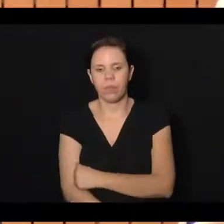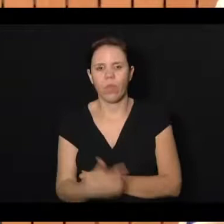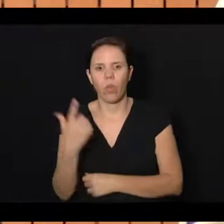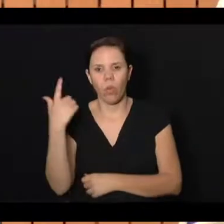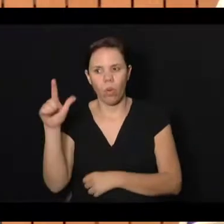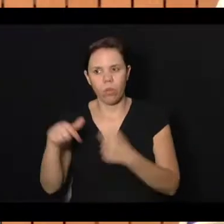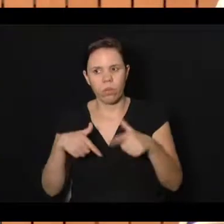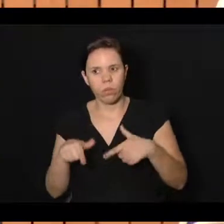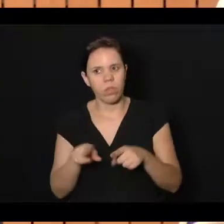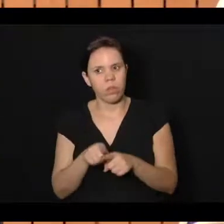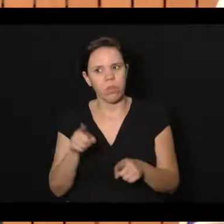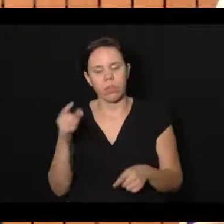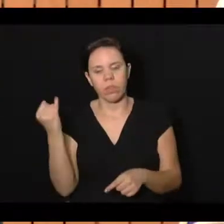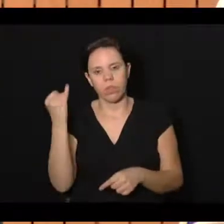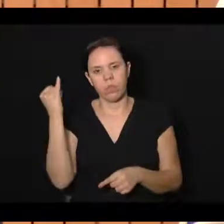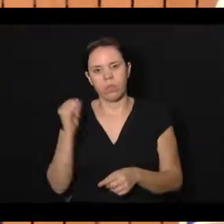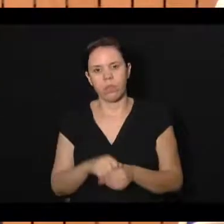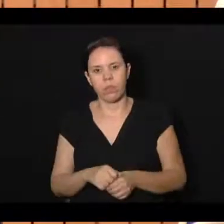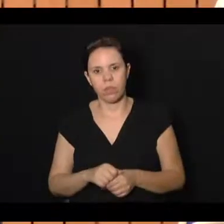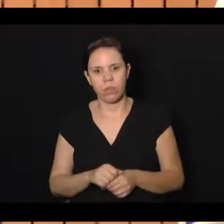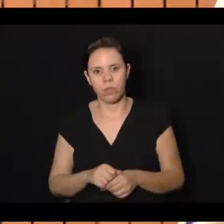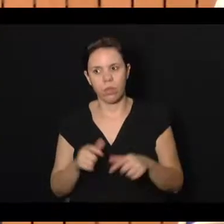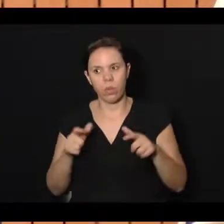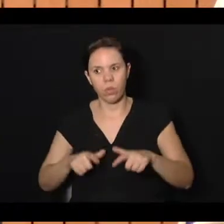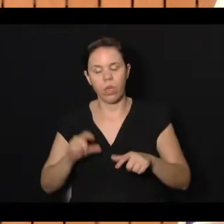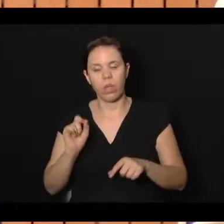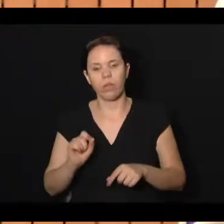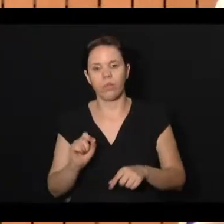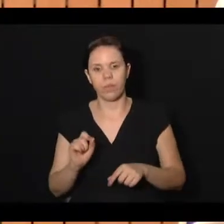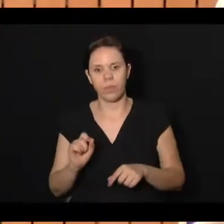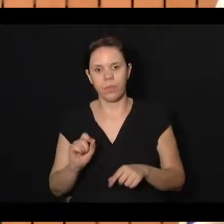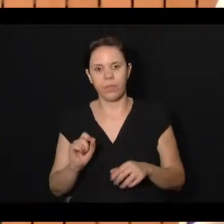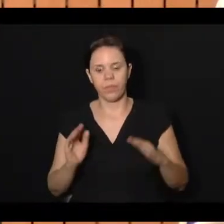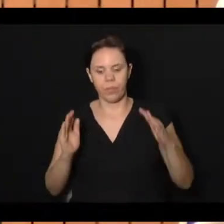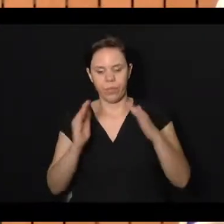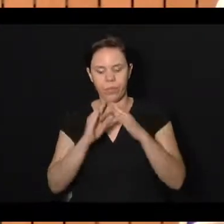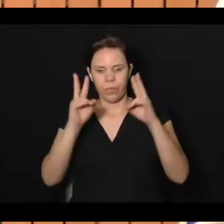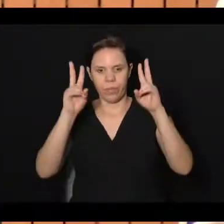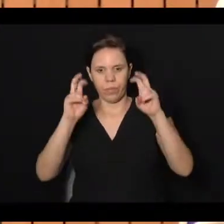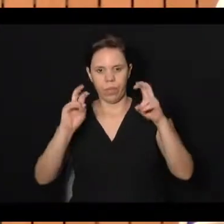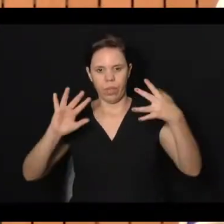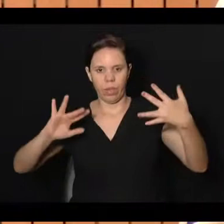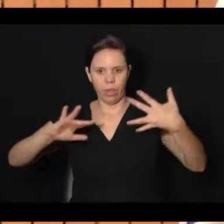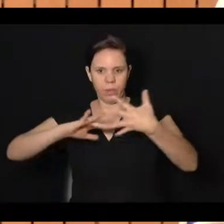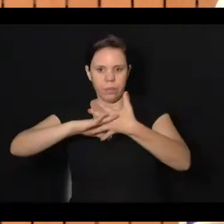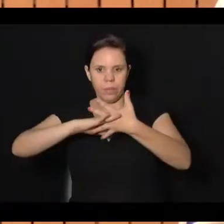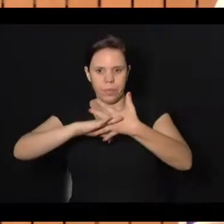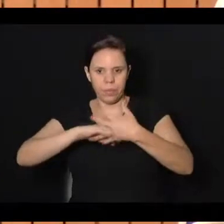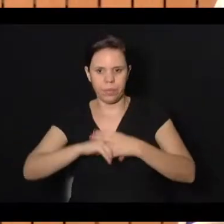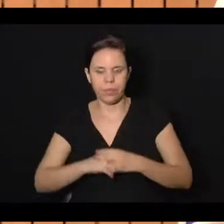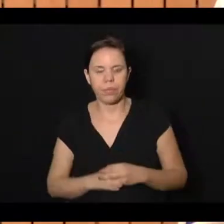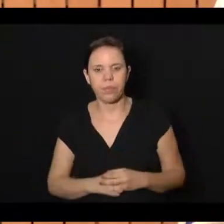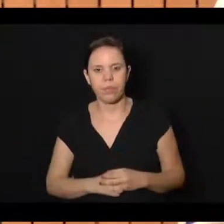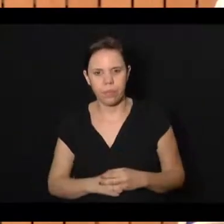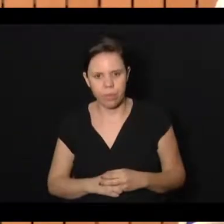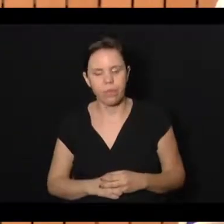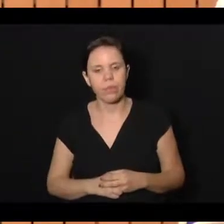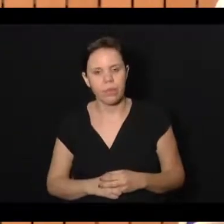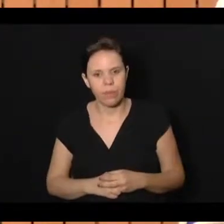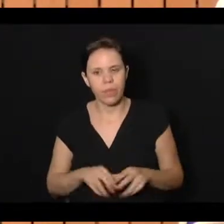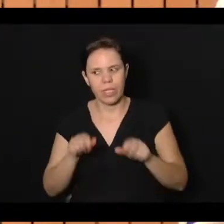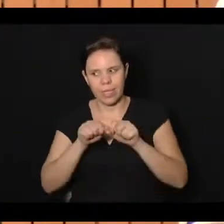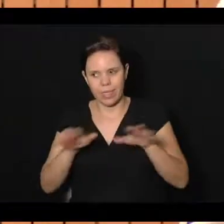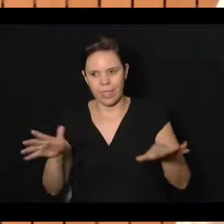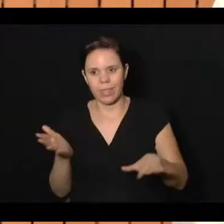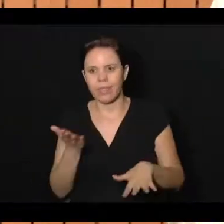importância é a casa da cidadania é um serviço que ele acolhe diversas entidades e organizações que distribuem a alimentação